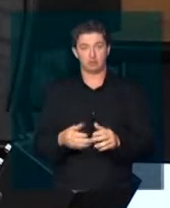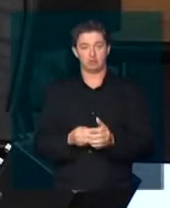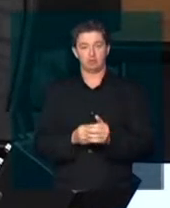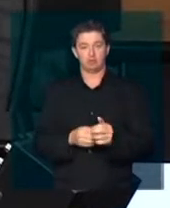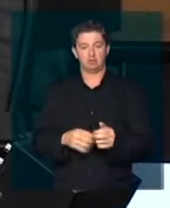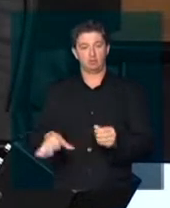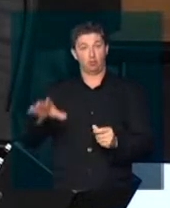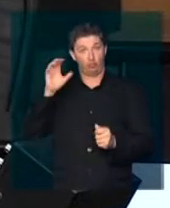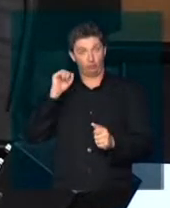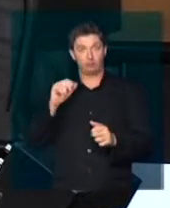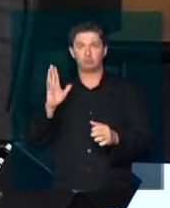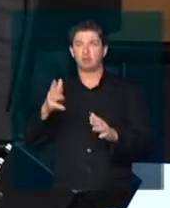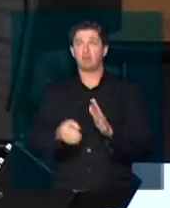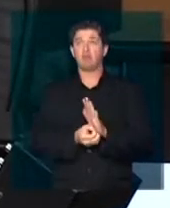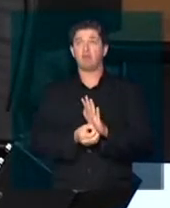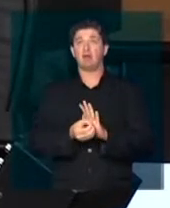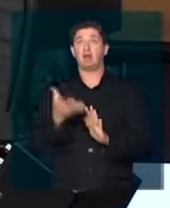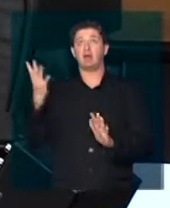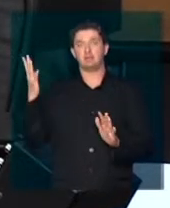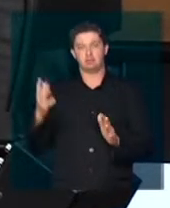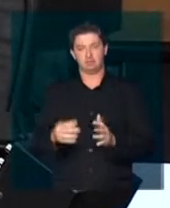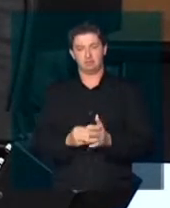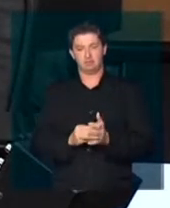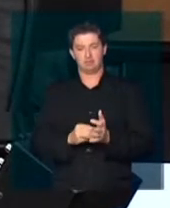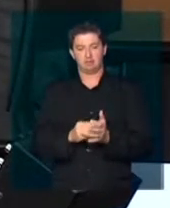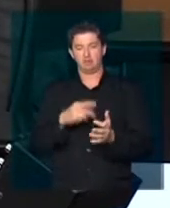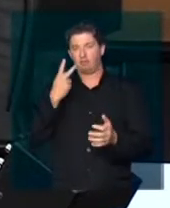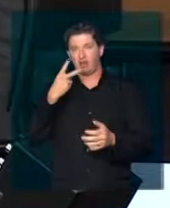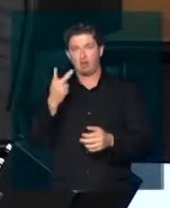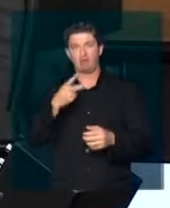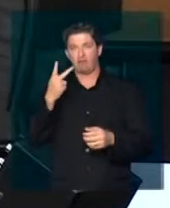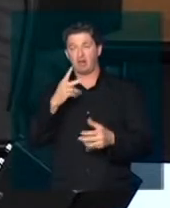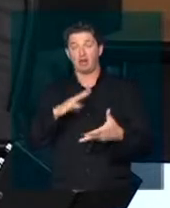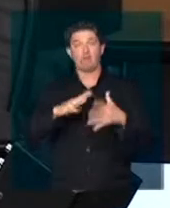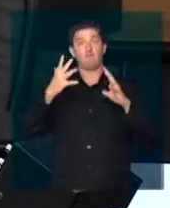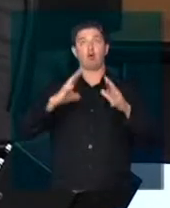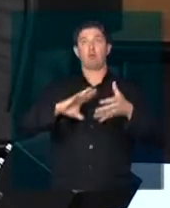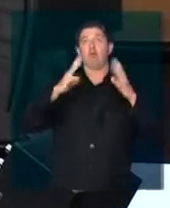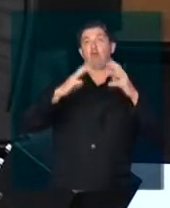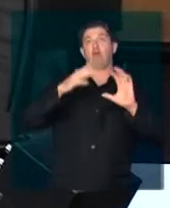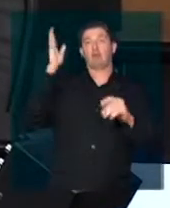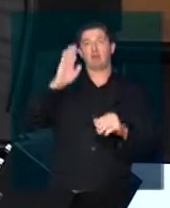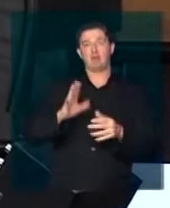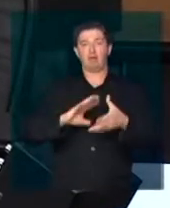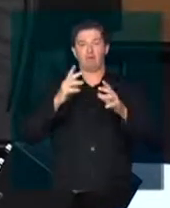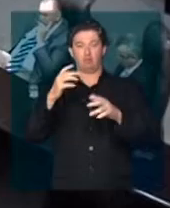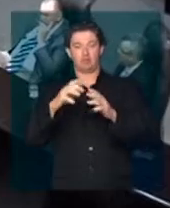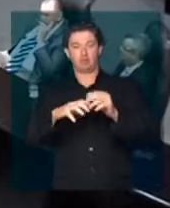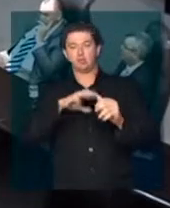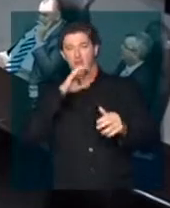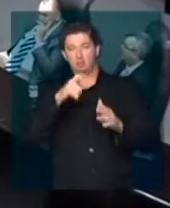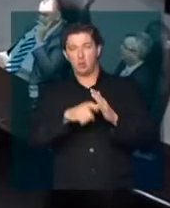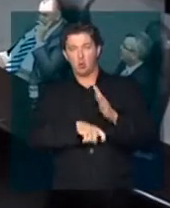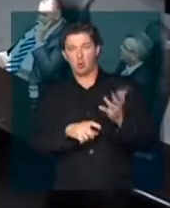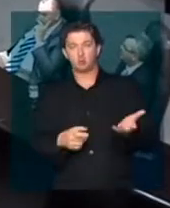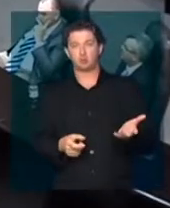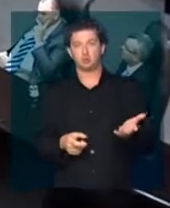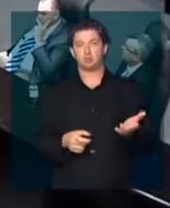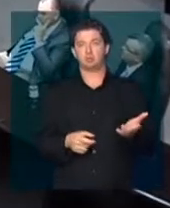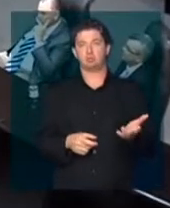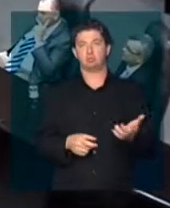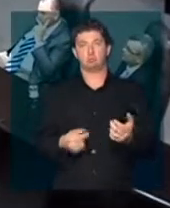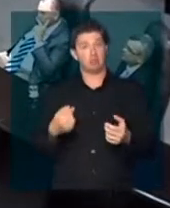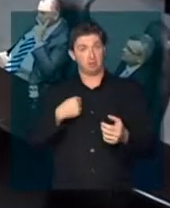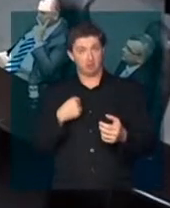já ouvimos tantas e tantas vezes falar de reforma nesse país. Reforma tributária, eu